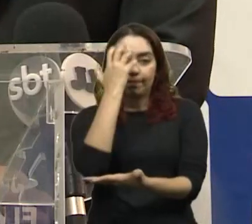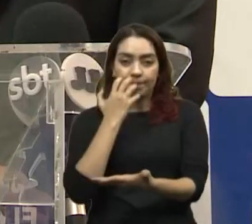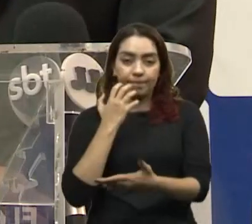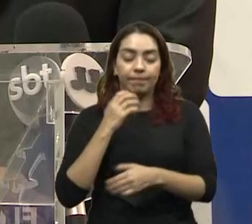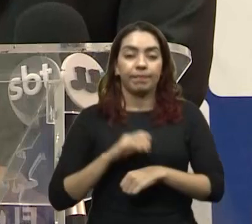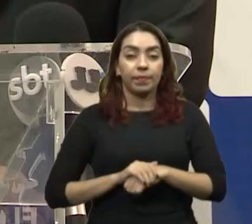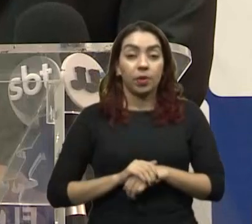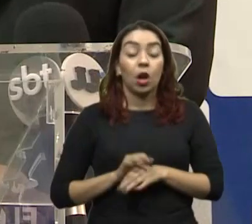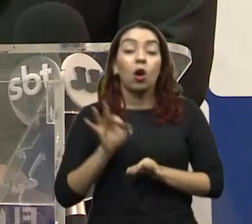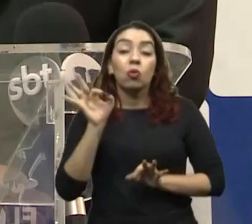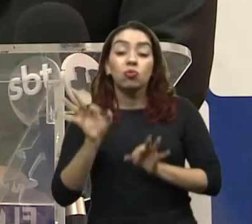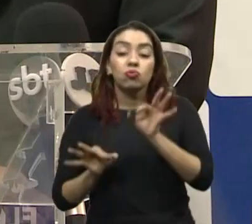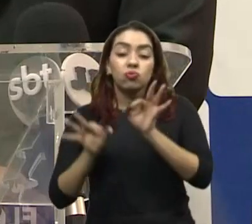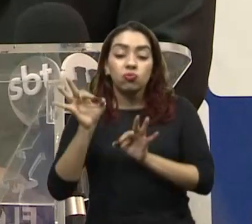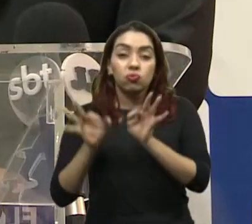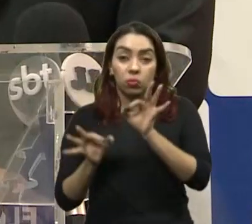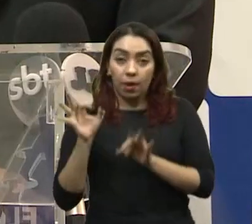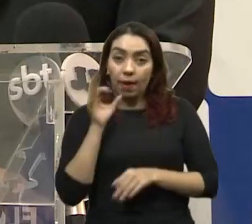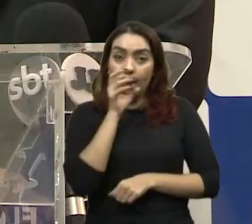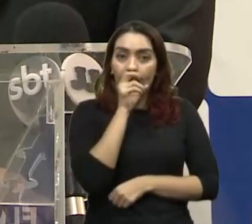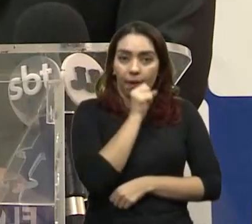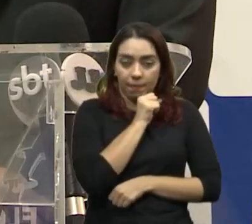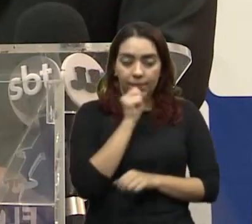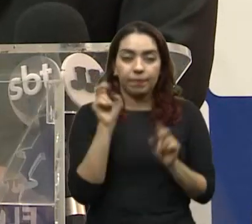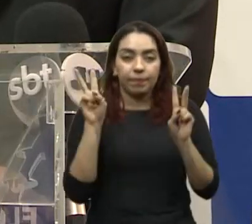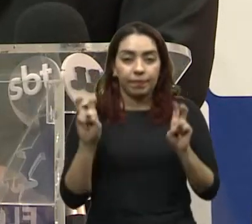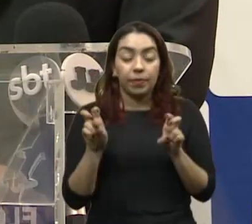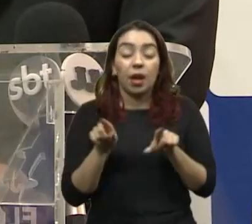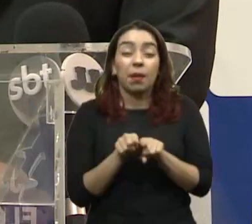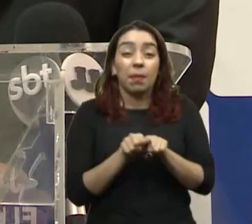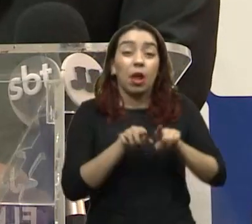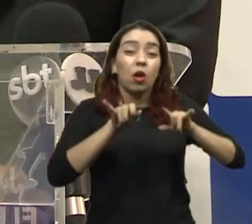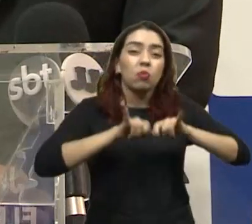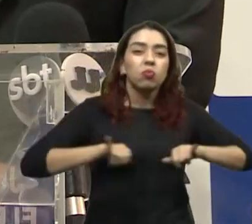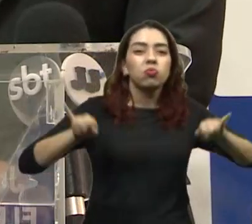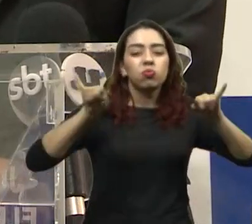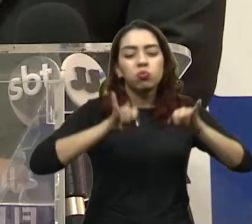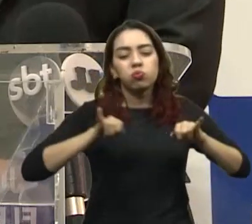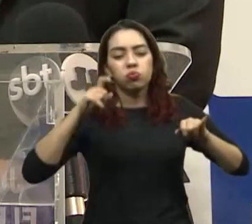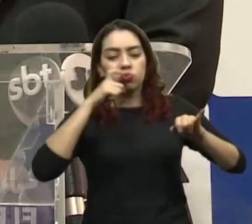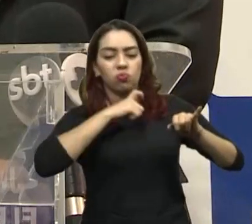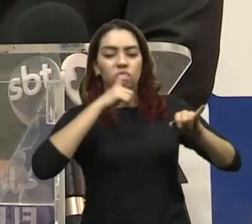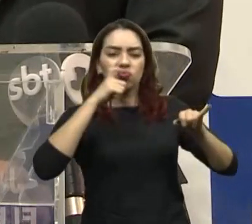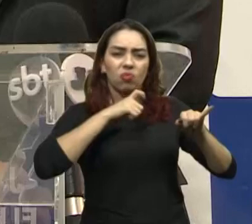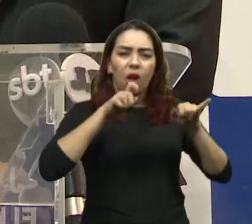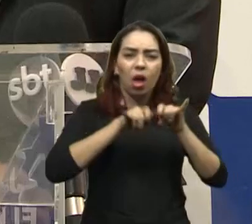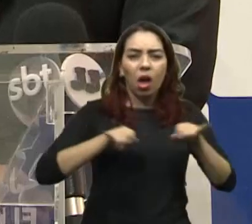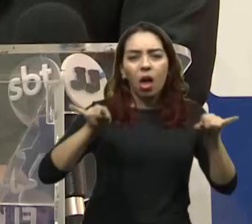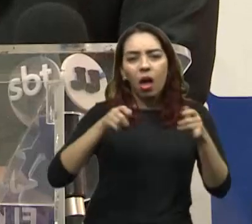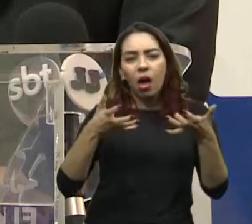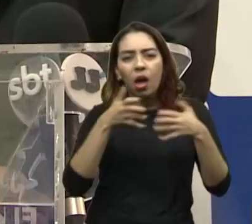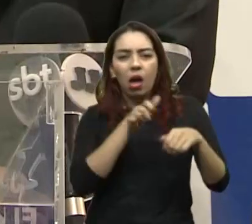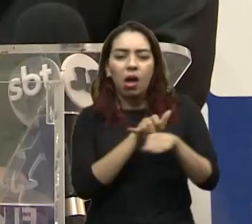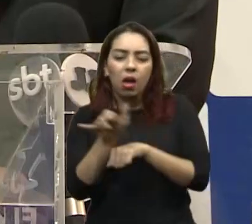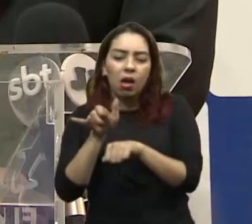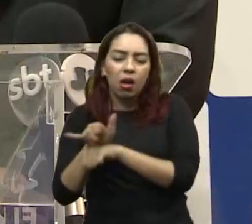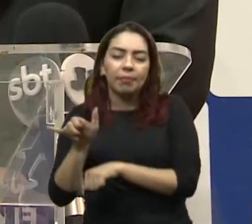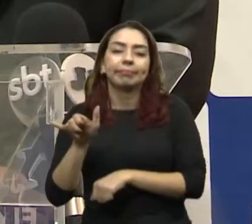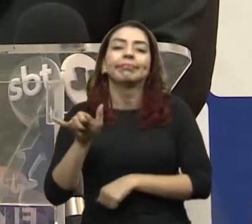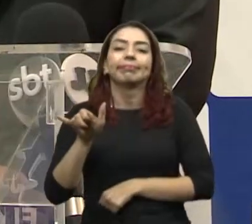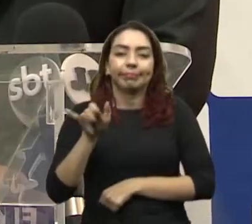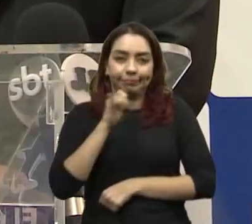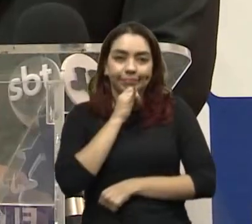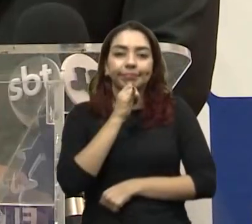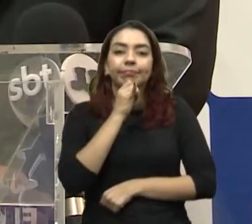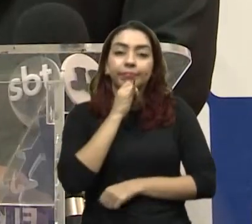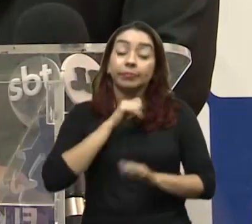que envolvam essas questões de notícias falsas, não é? Não só a fake news, mas também de notícias inverídicas